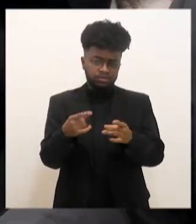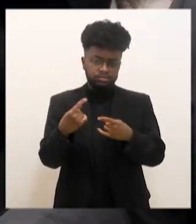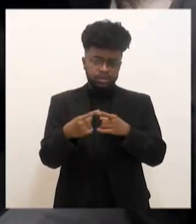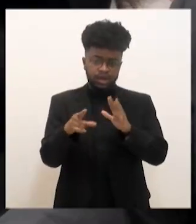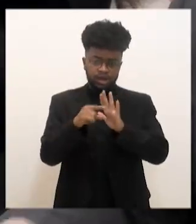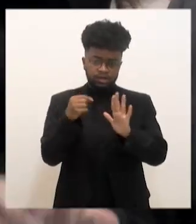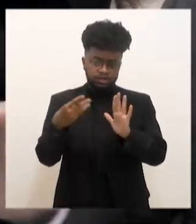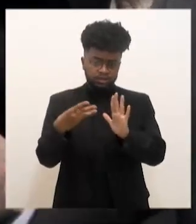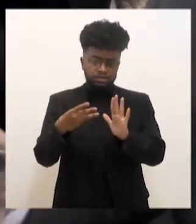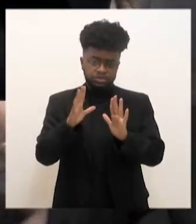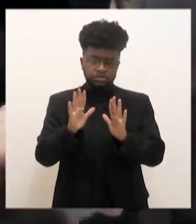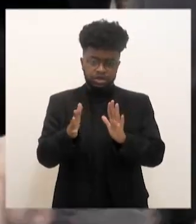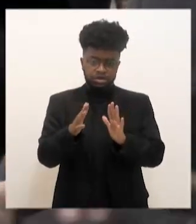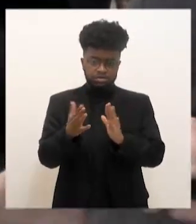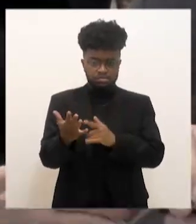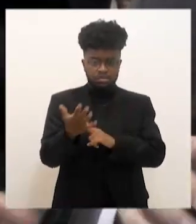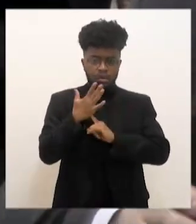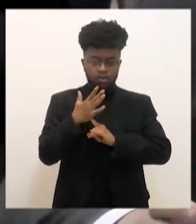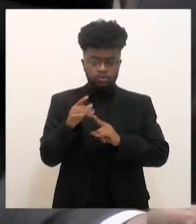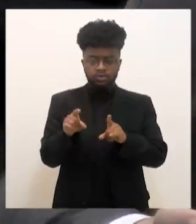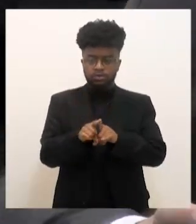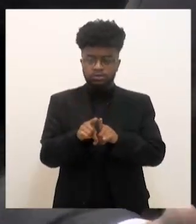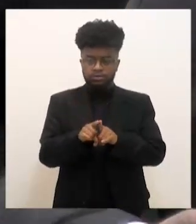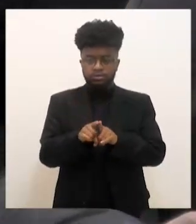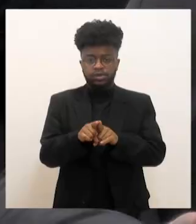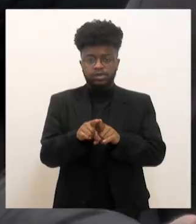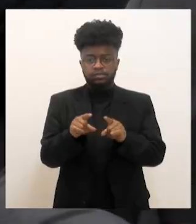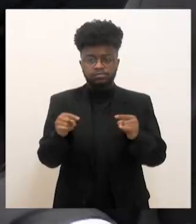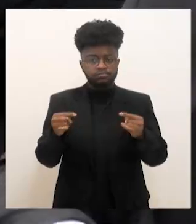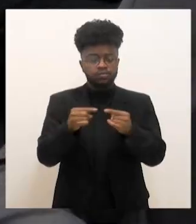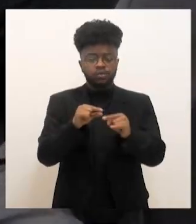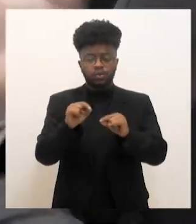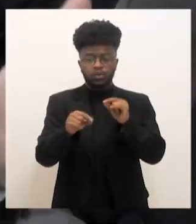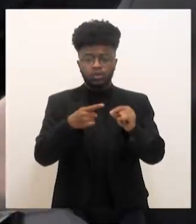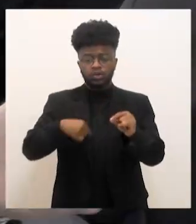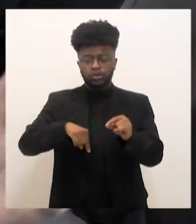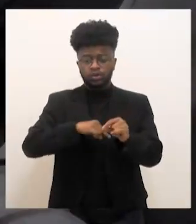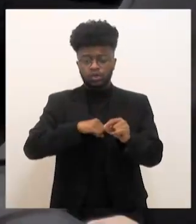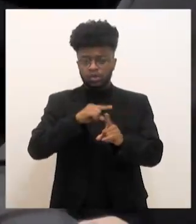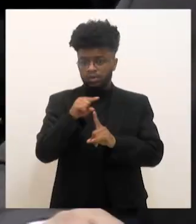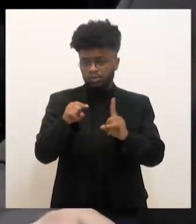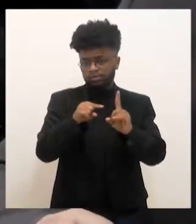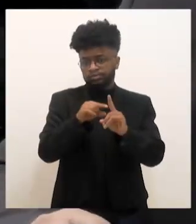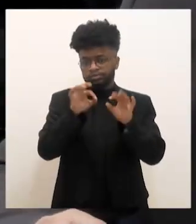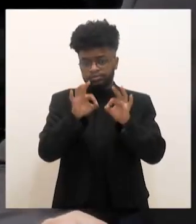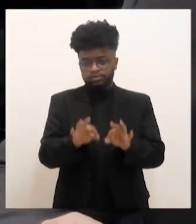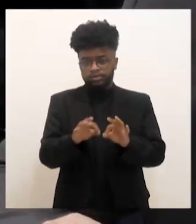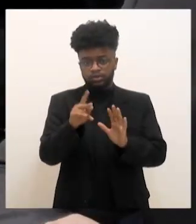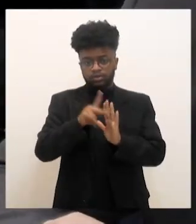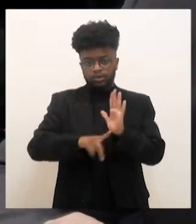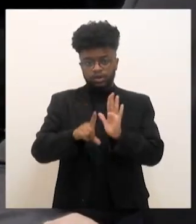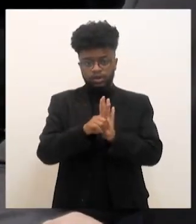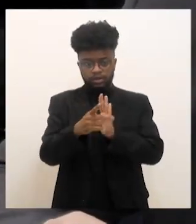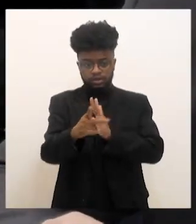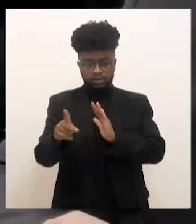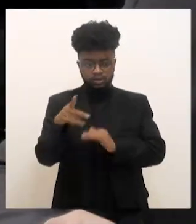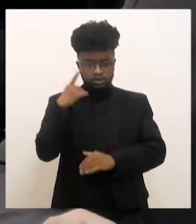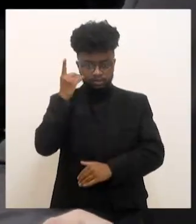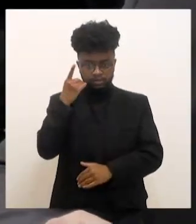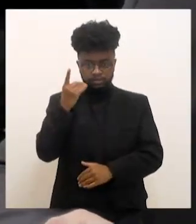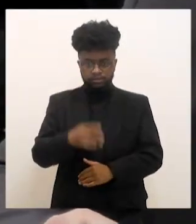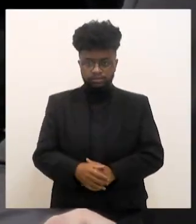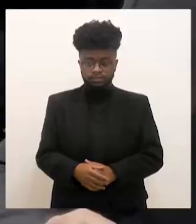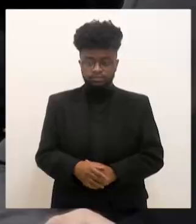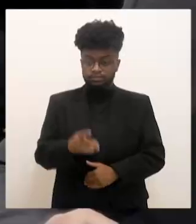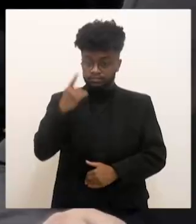3º responde à minha pergunta e também atende aquilo que talvez seja o grande objeto do projeto de lei do deputado Átila. Deputado